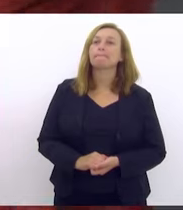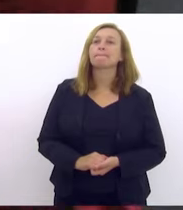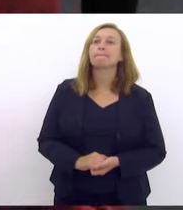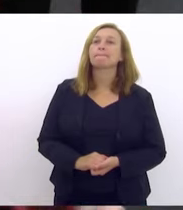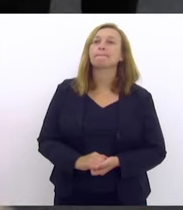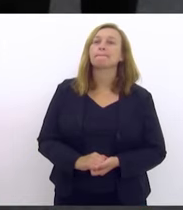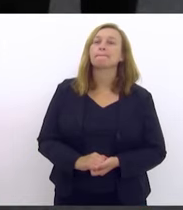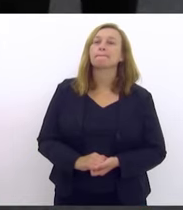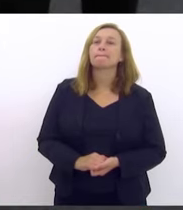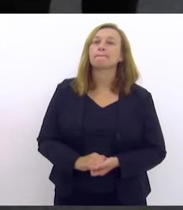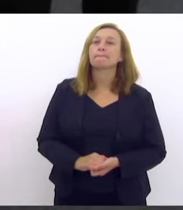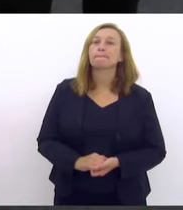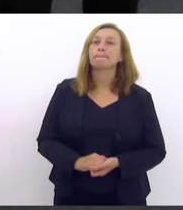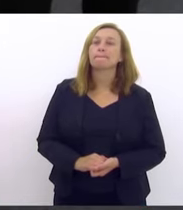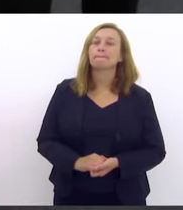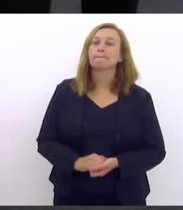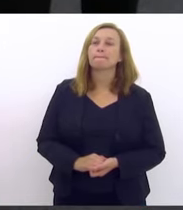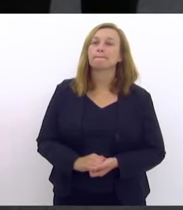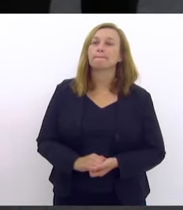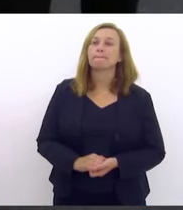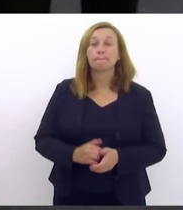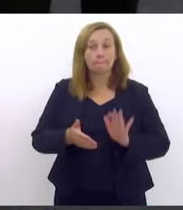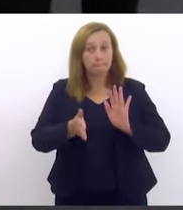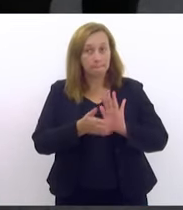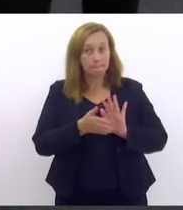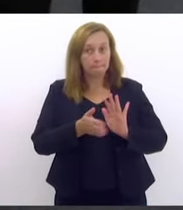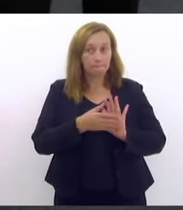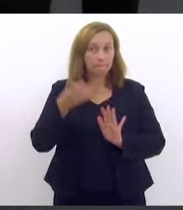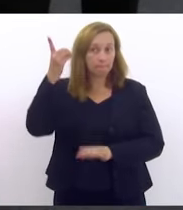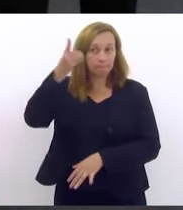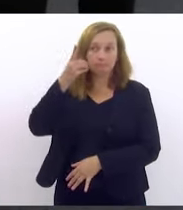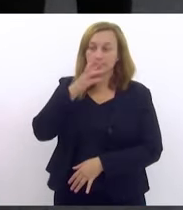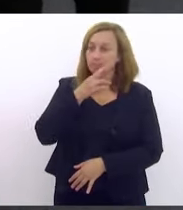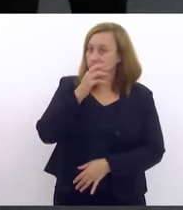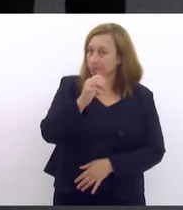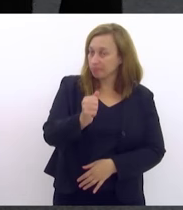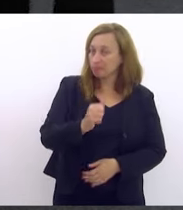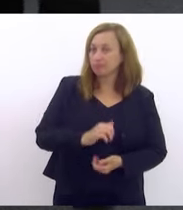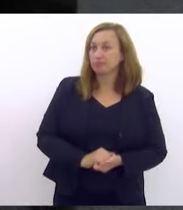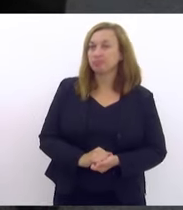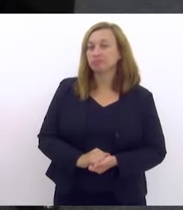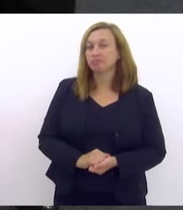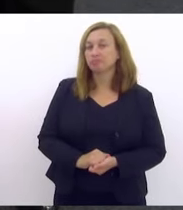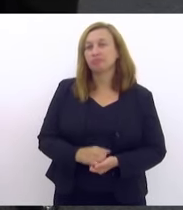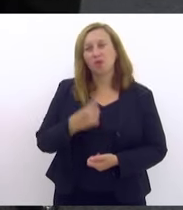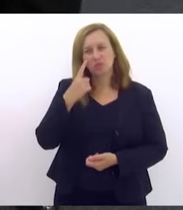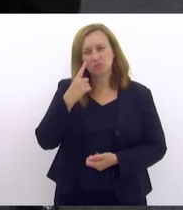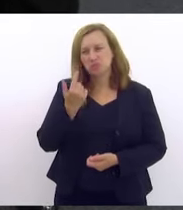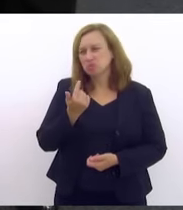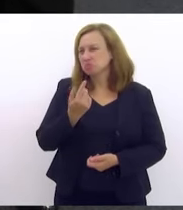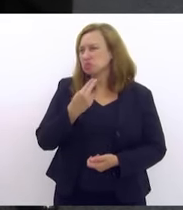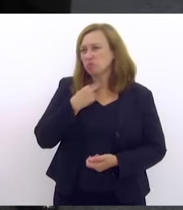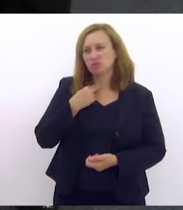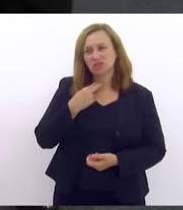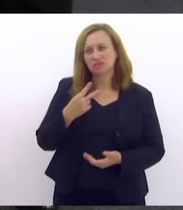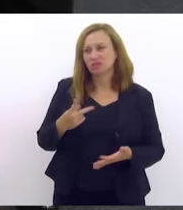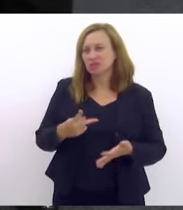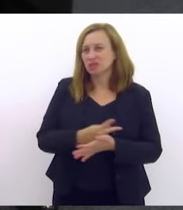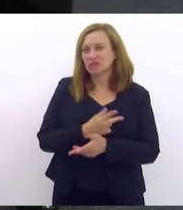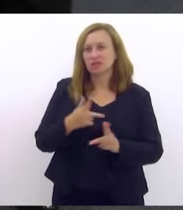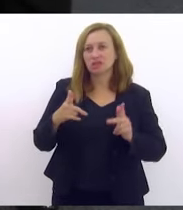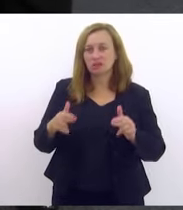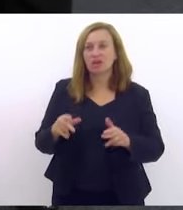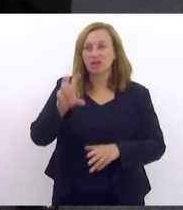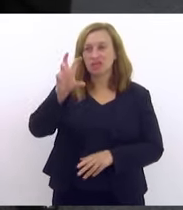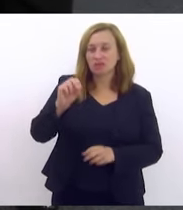também a proposta do deputado Rodrigo Amorim, nós vimos que isso não podia acontecer dessa forma, 50